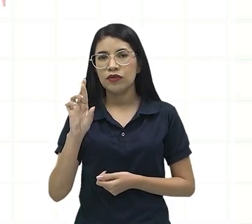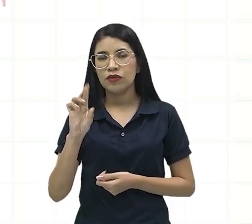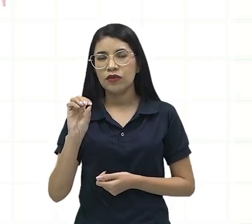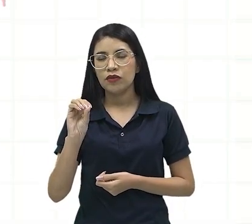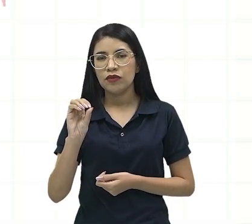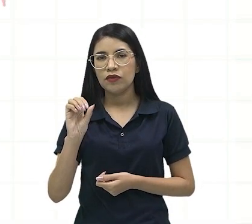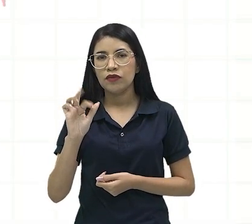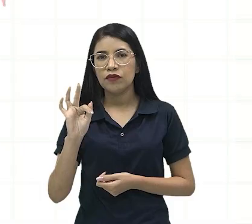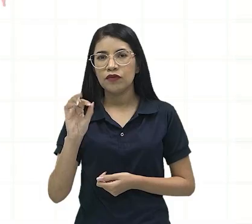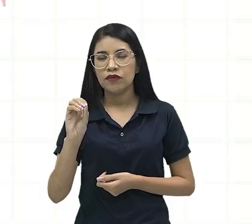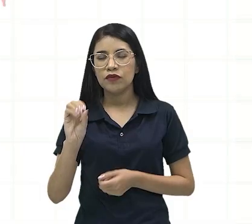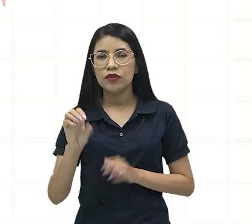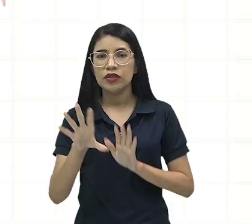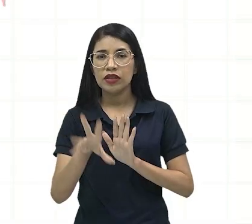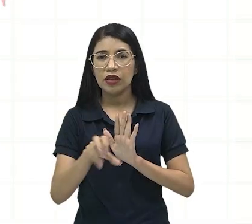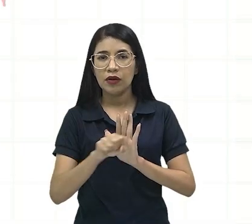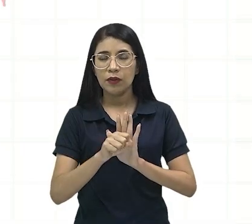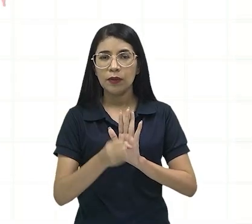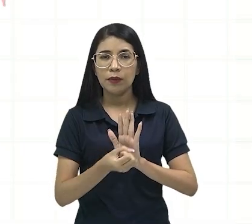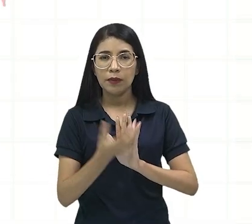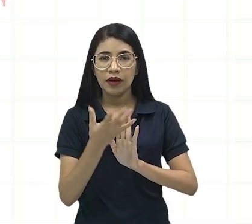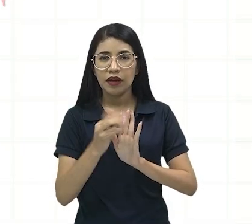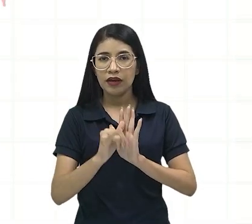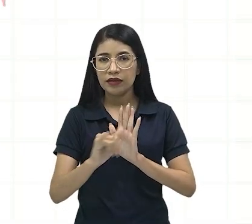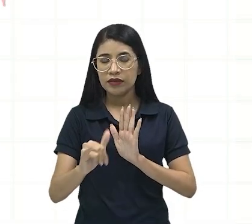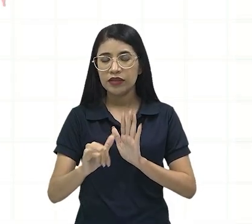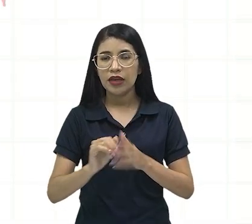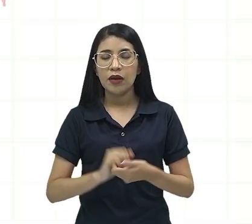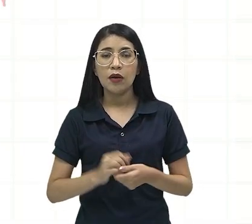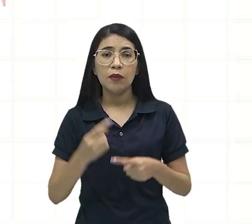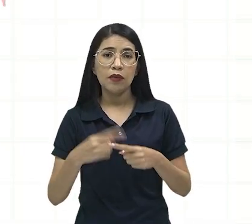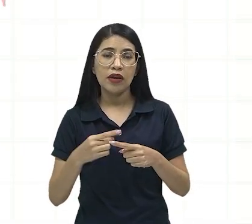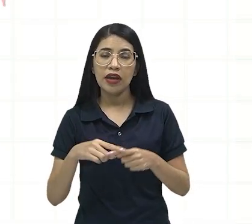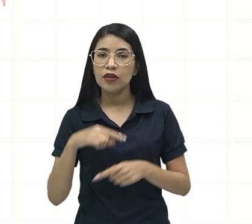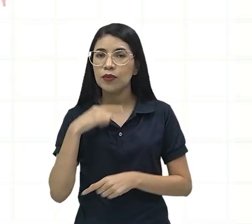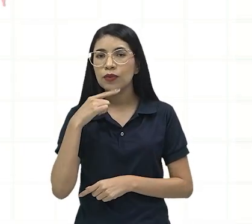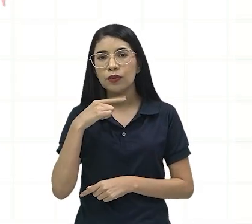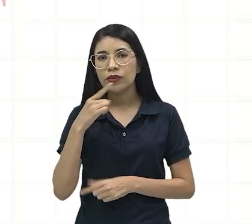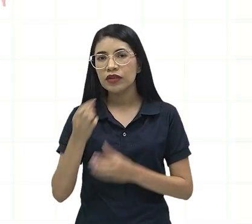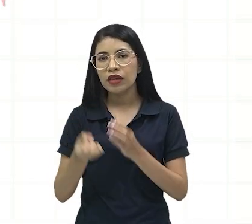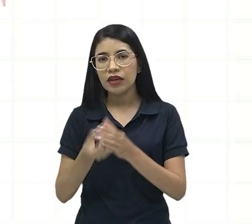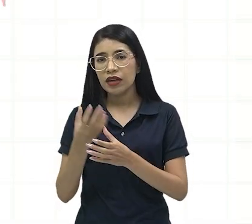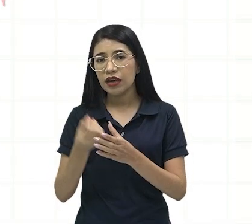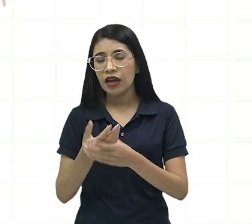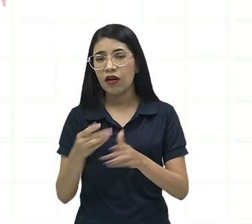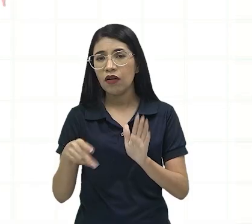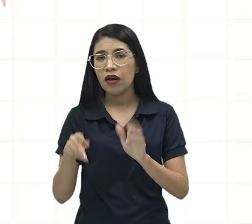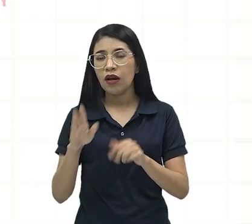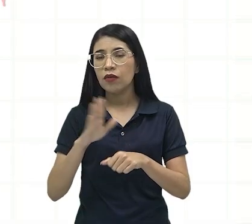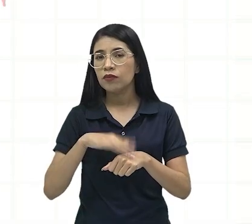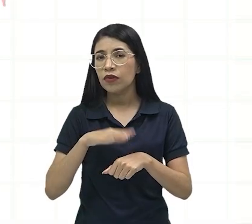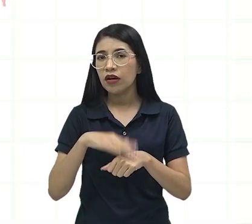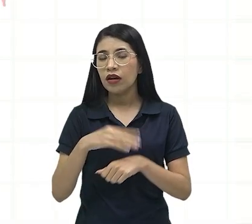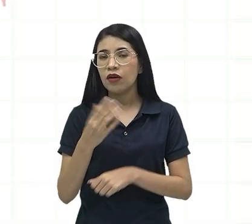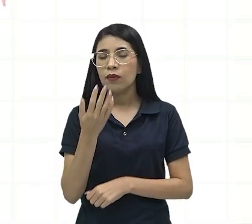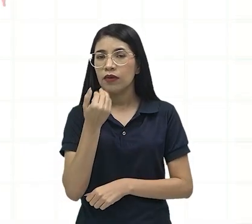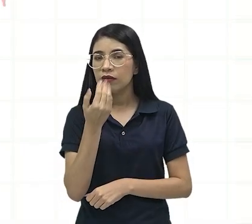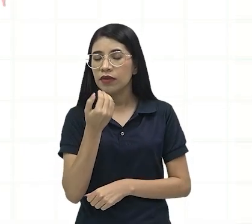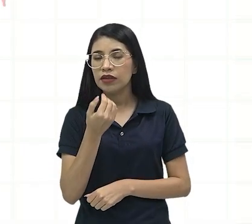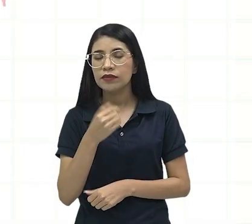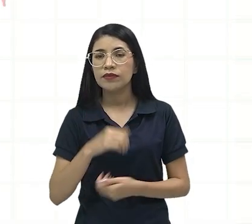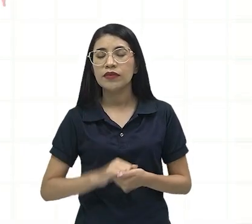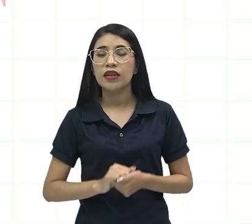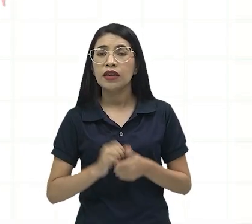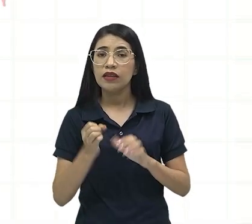eles não possuem a capacidade de produzir seu próprio alimento. É